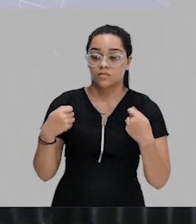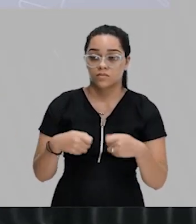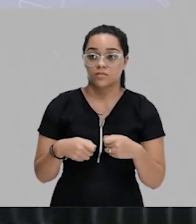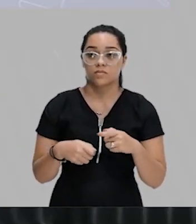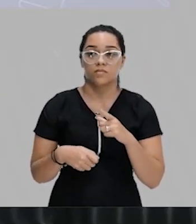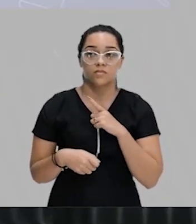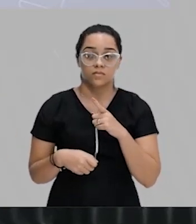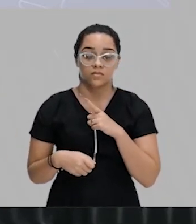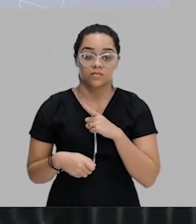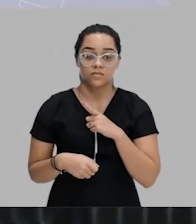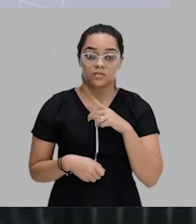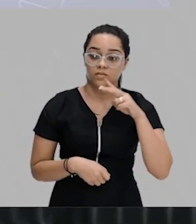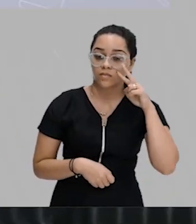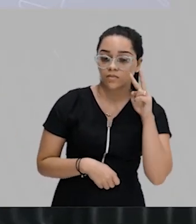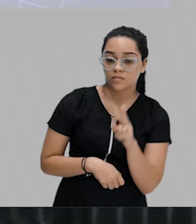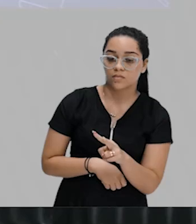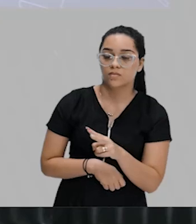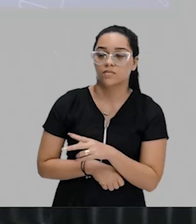seu ponto de vista.